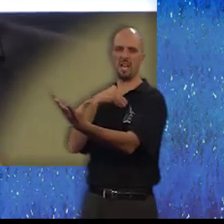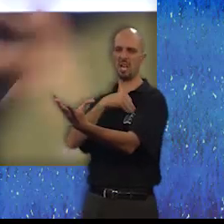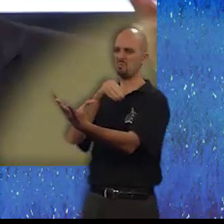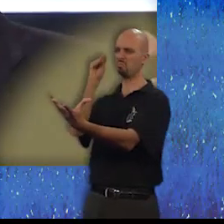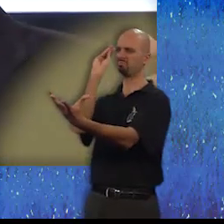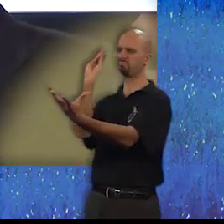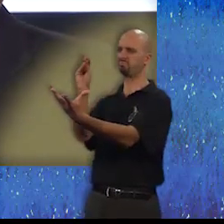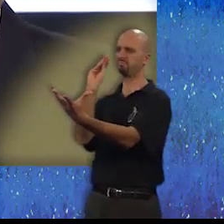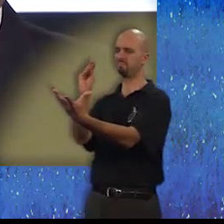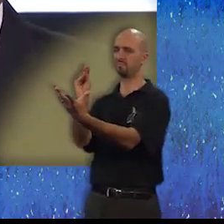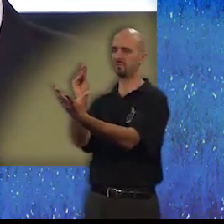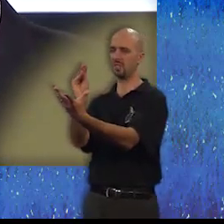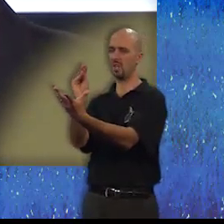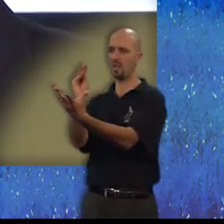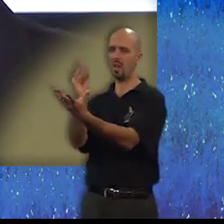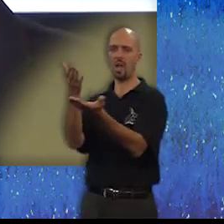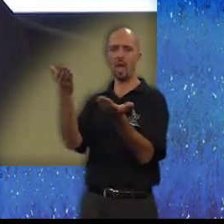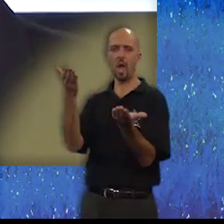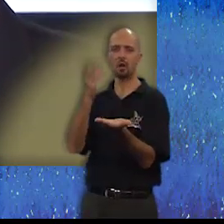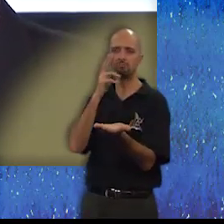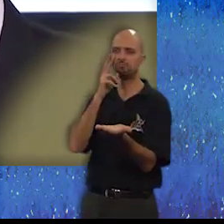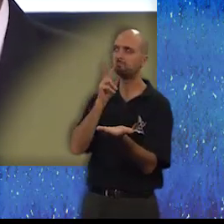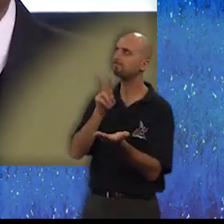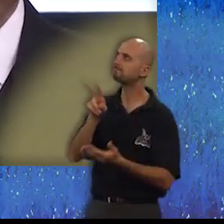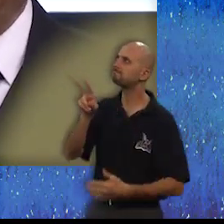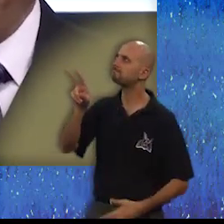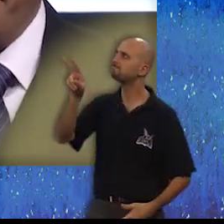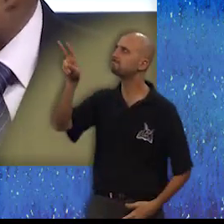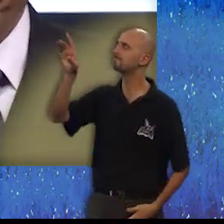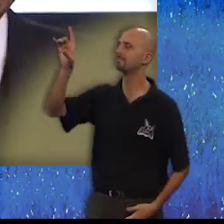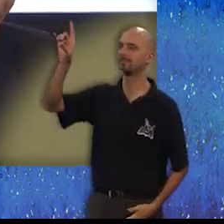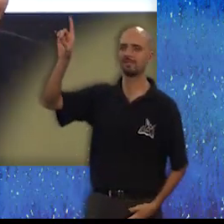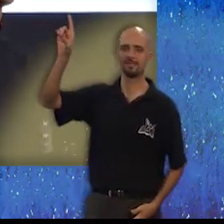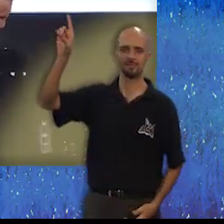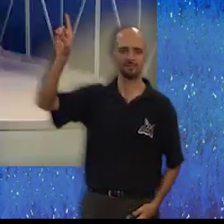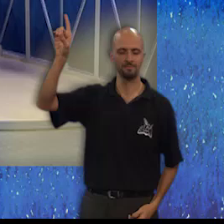e abrir os olhos para Deus, para a Bíblia e para a salvação.